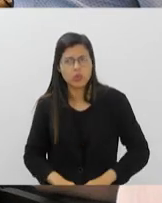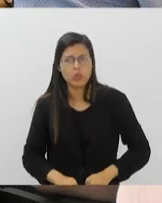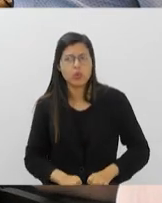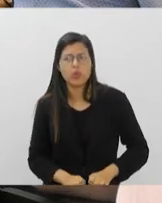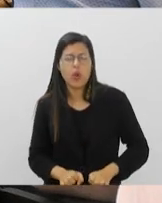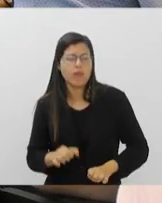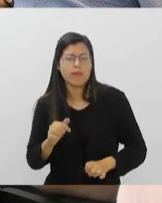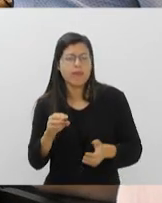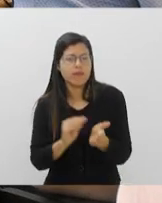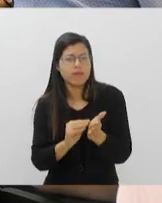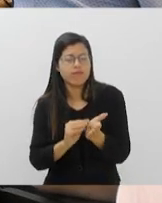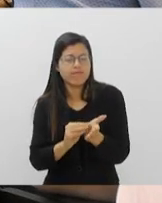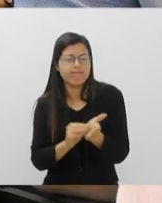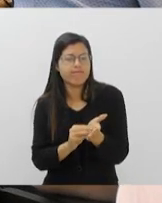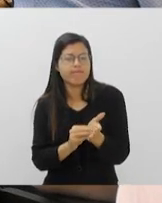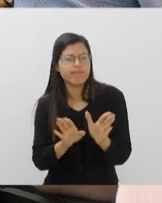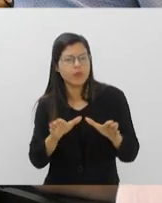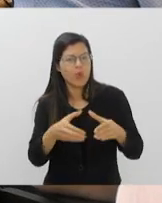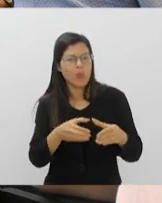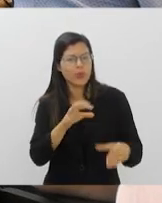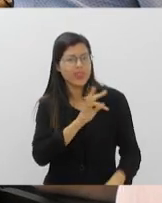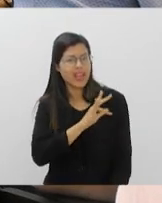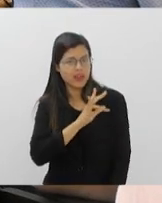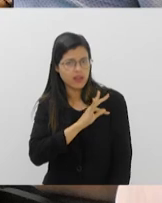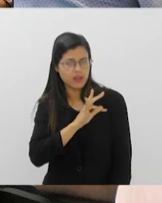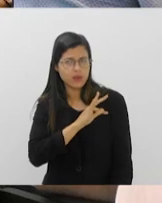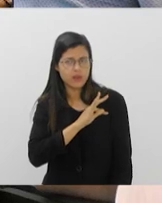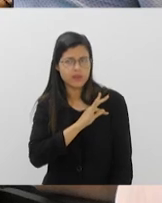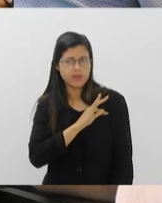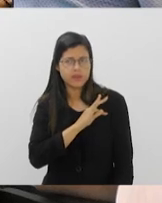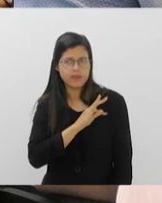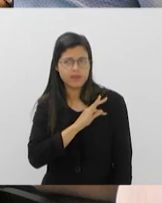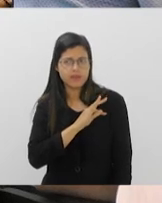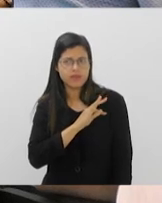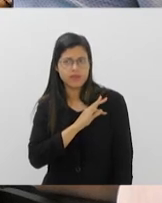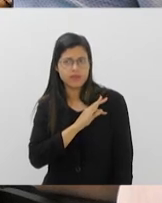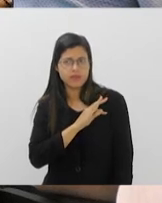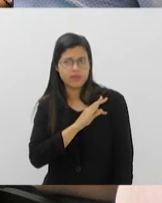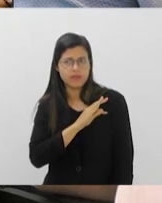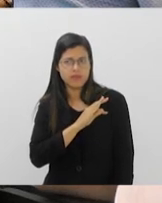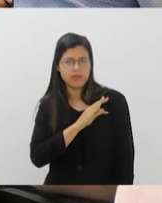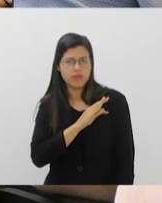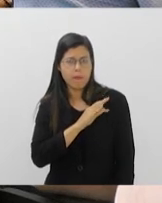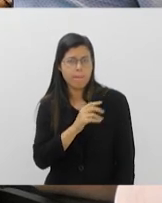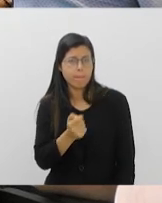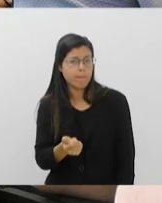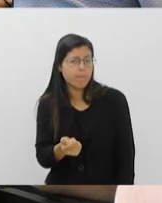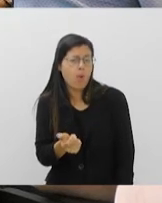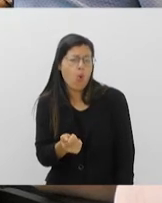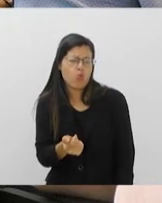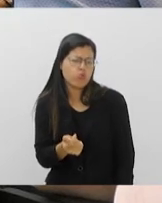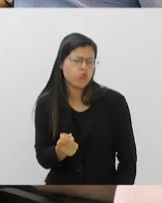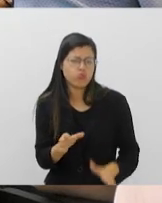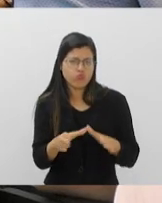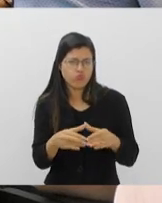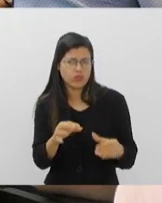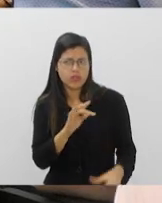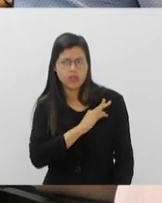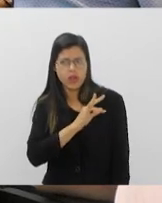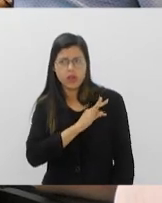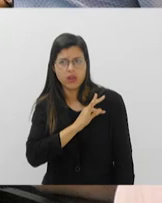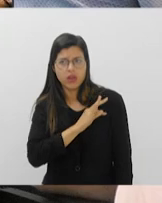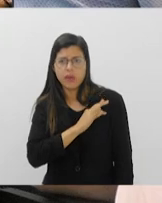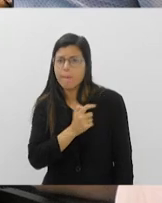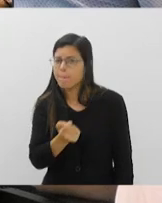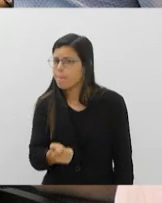técnica entendeu temos uma mínima Equipe técnica na C mdca mas é